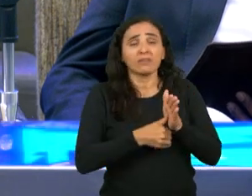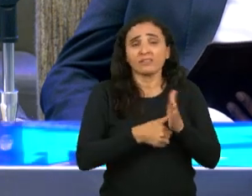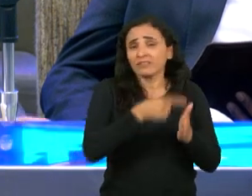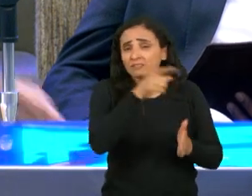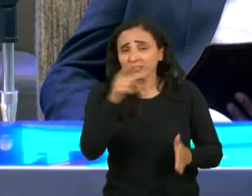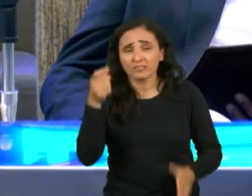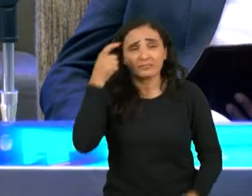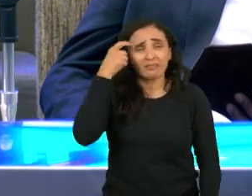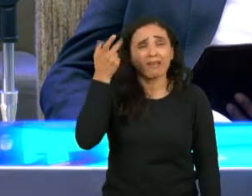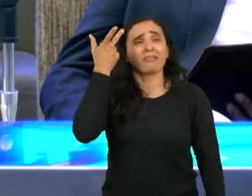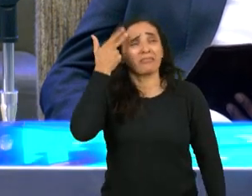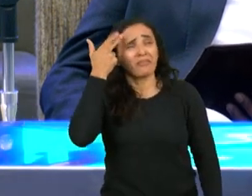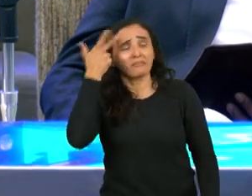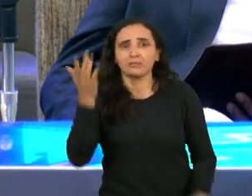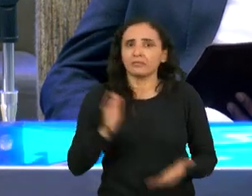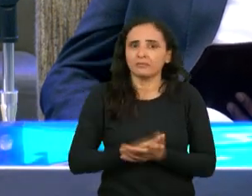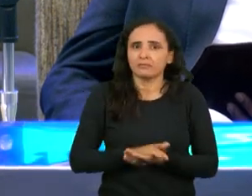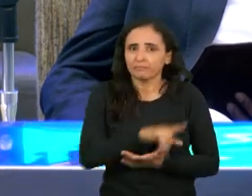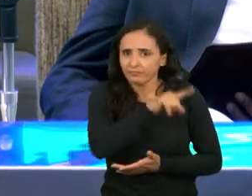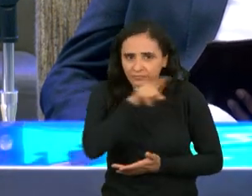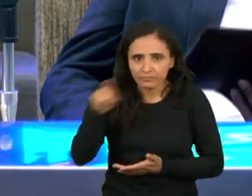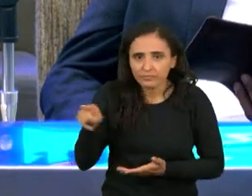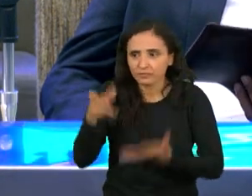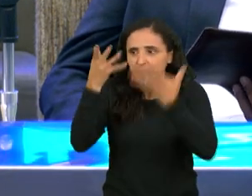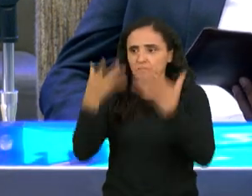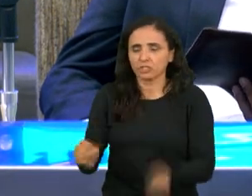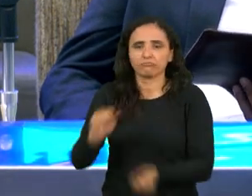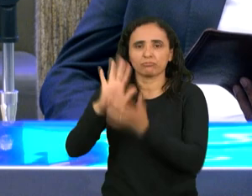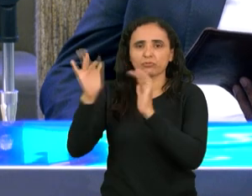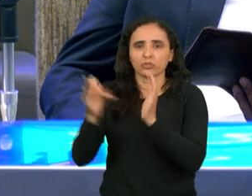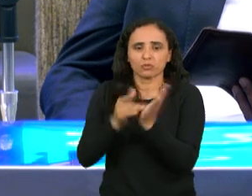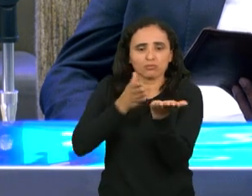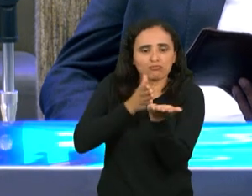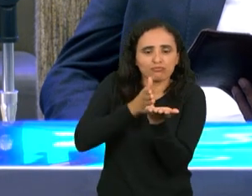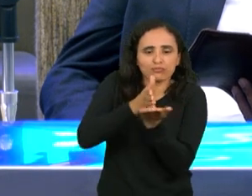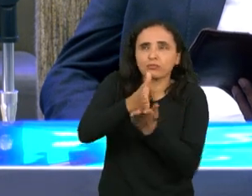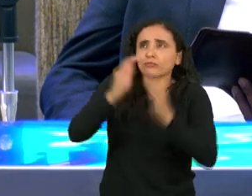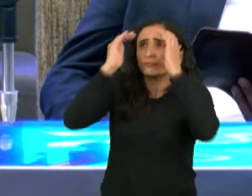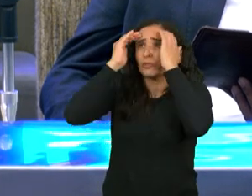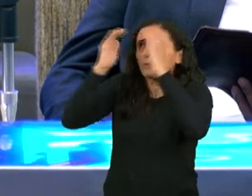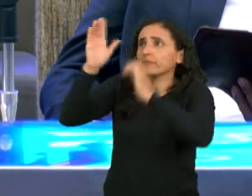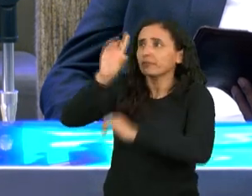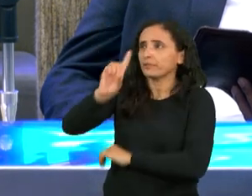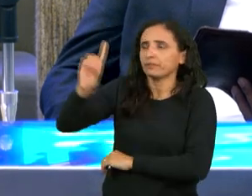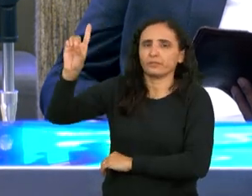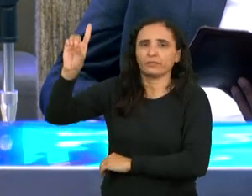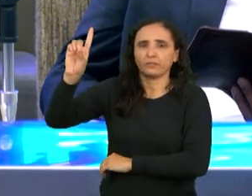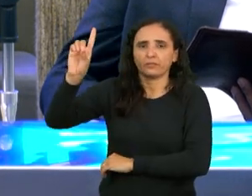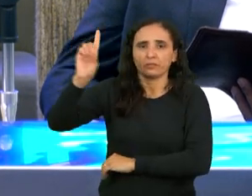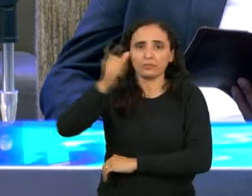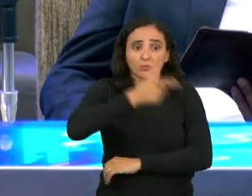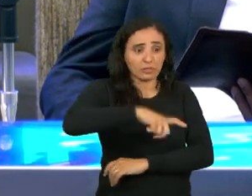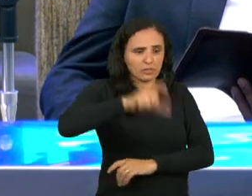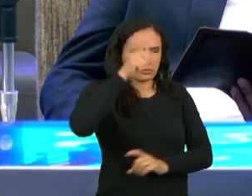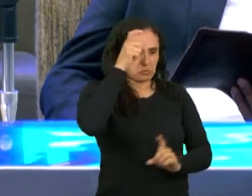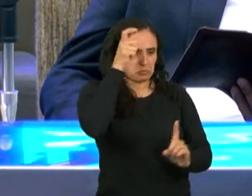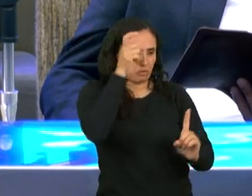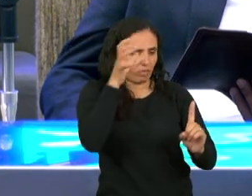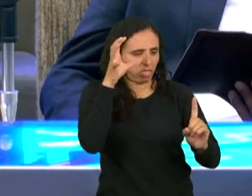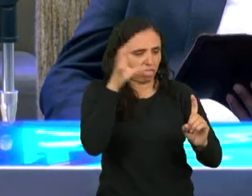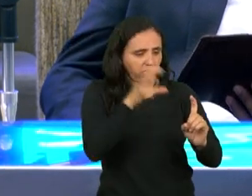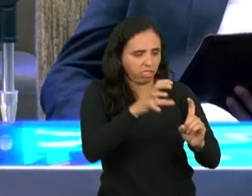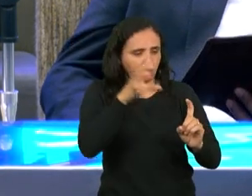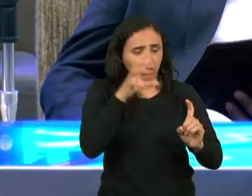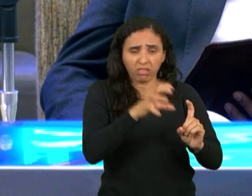e ele diz segundo o príncipe das potestades do ar do espírito